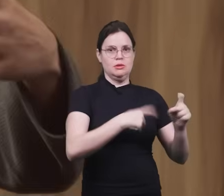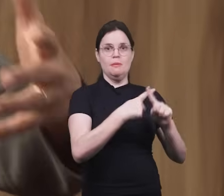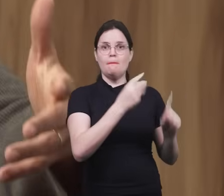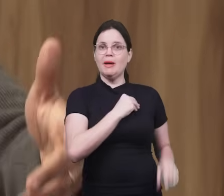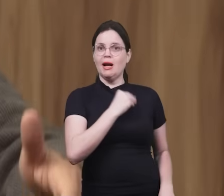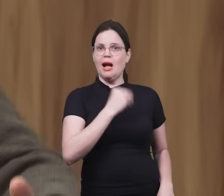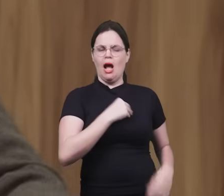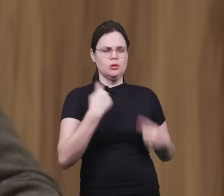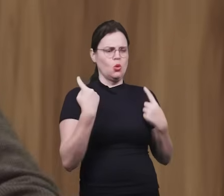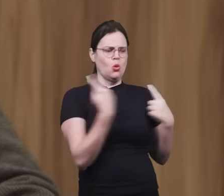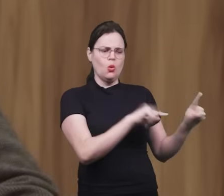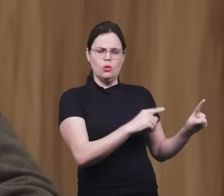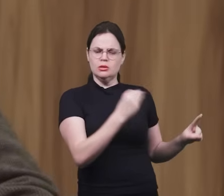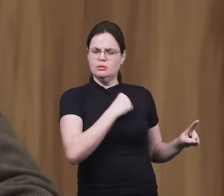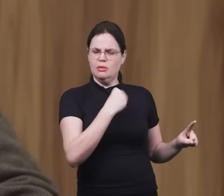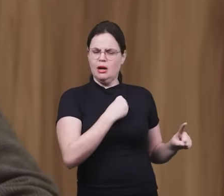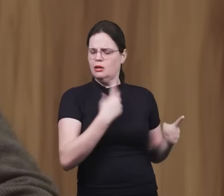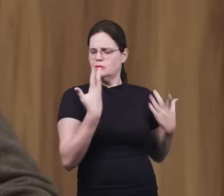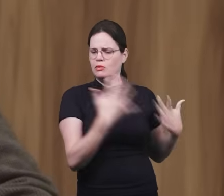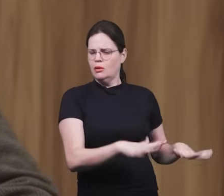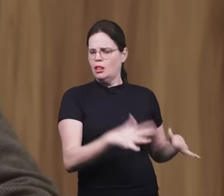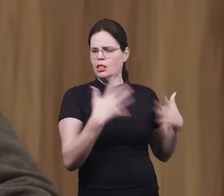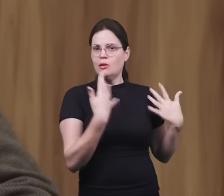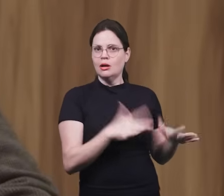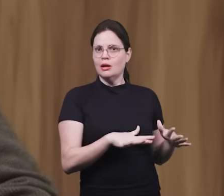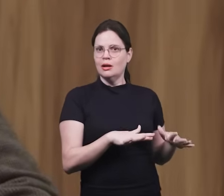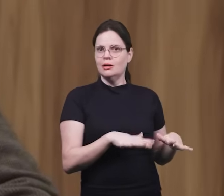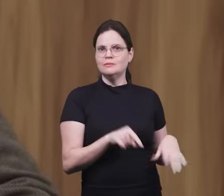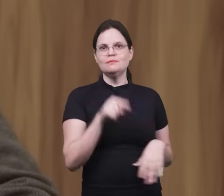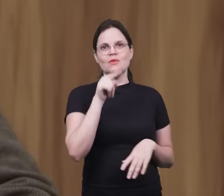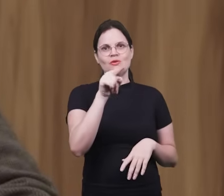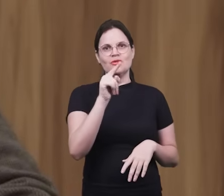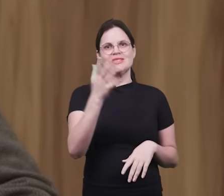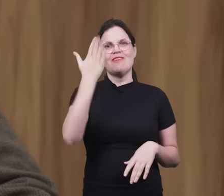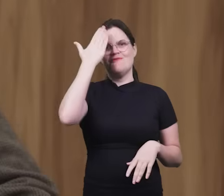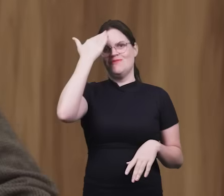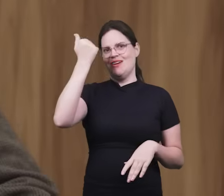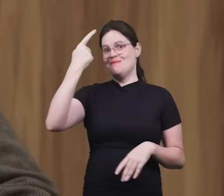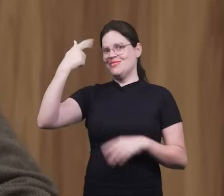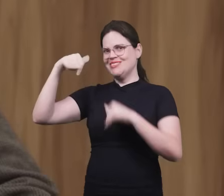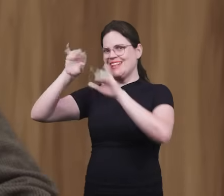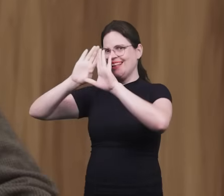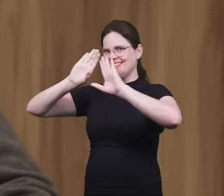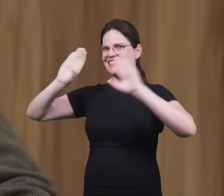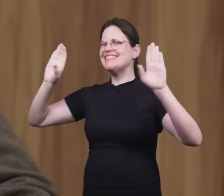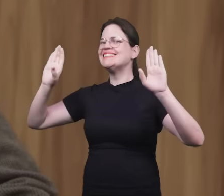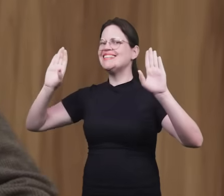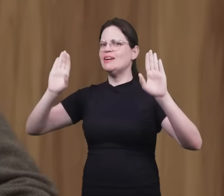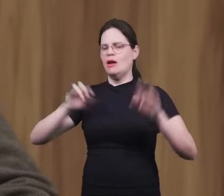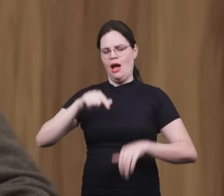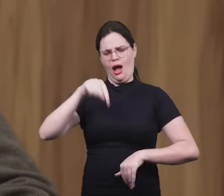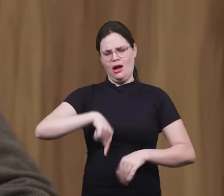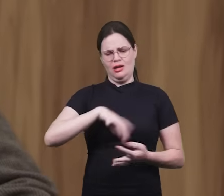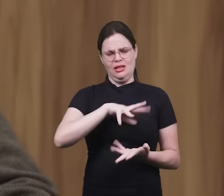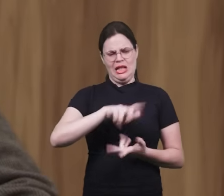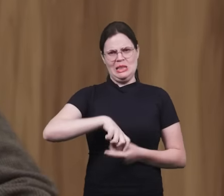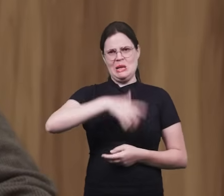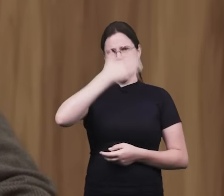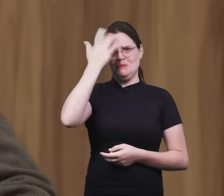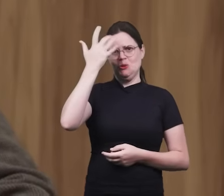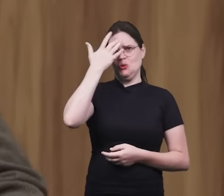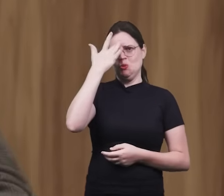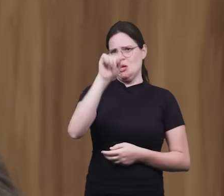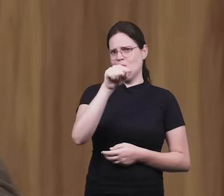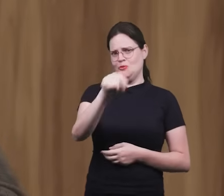contra o pecado, e está se opondo a tudo isso, você é conhecido no céu. Glória a Deus. Amém. Pode ser que você seja um anônimo aqui na terra, ninguém